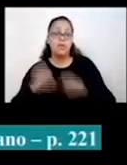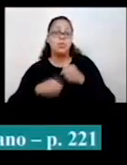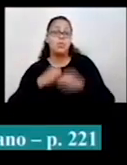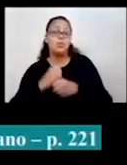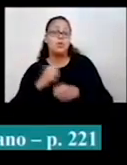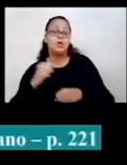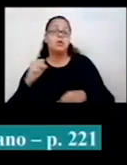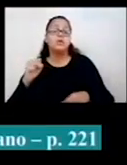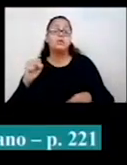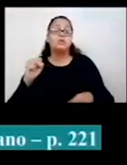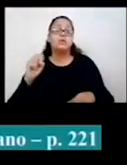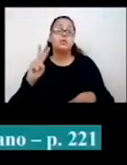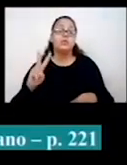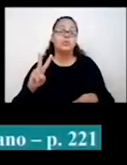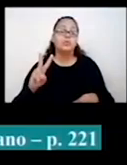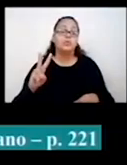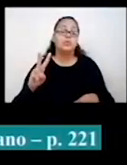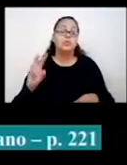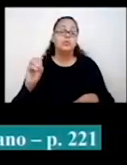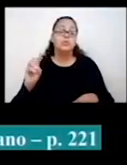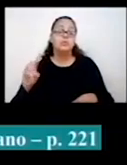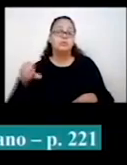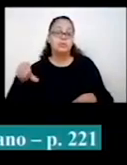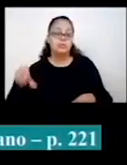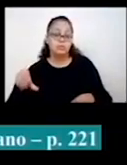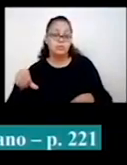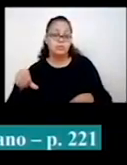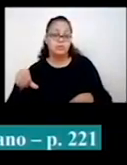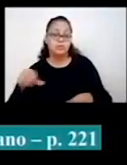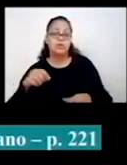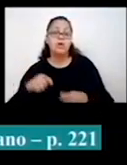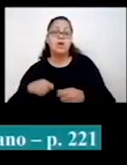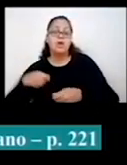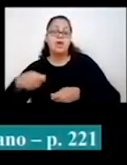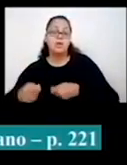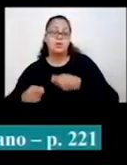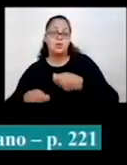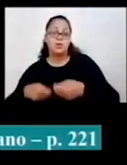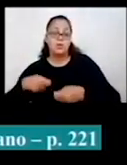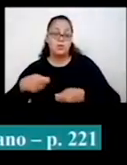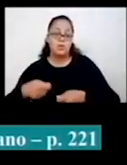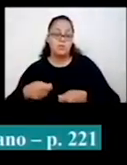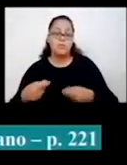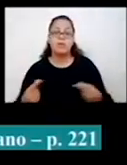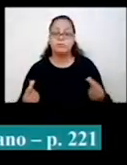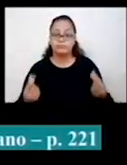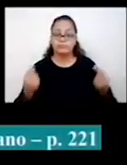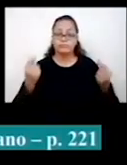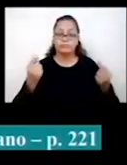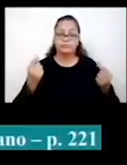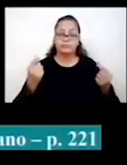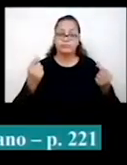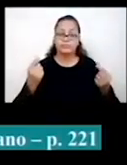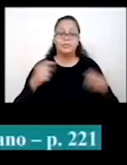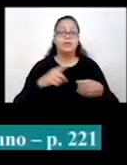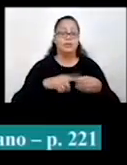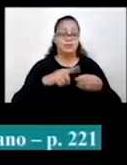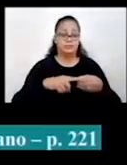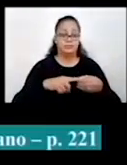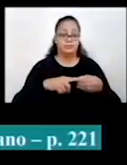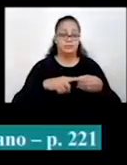referência do ano de 2019. E o setor terciário, que é o setor de comércio e serviços, é o maior setor aí da economia do nosso